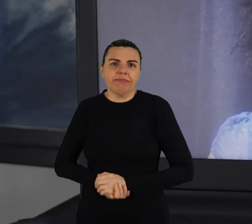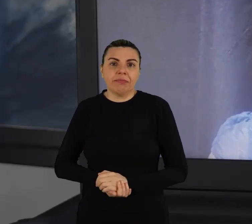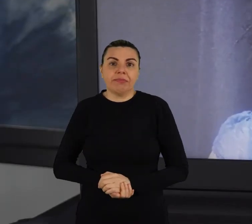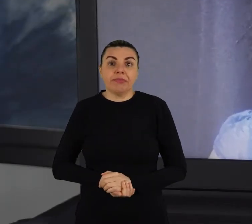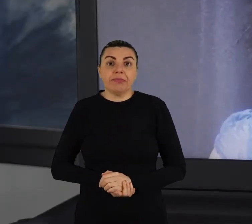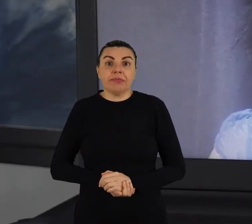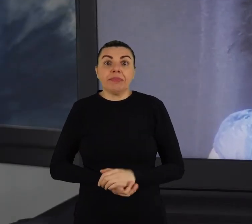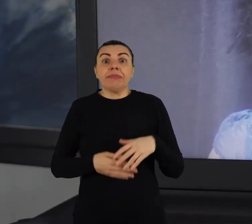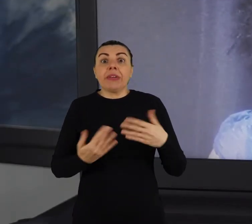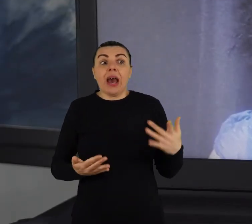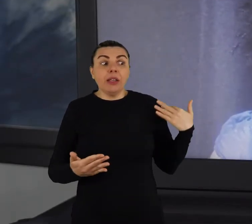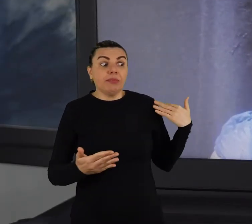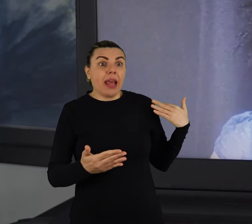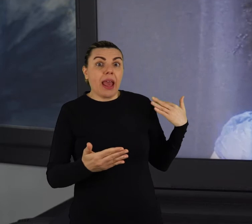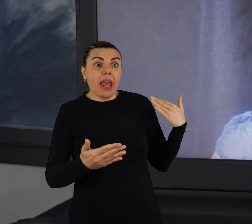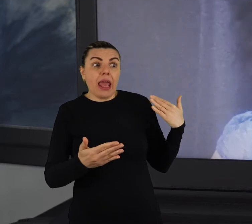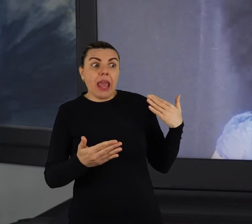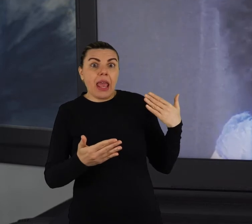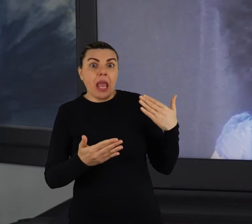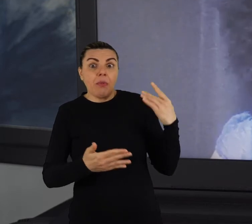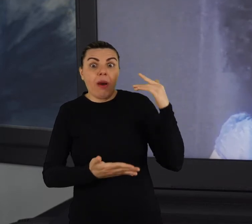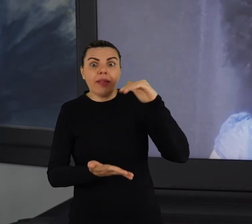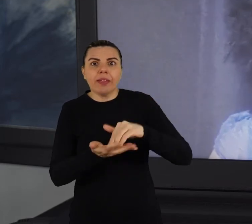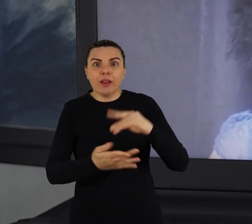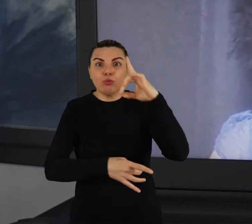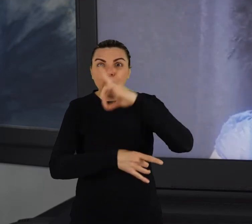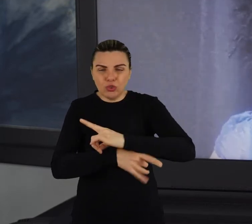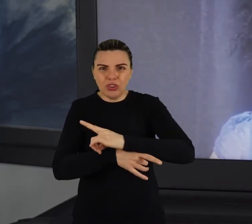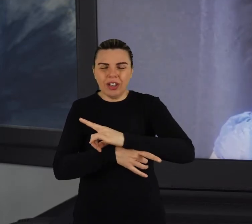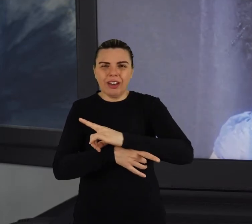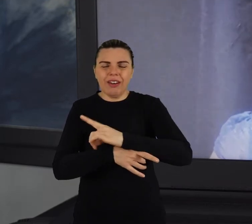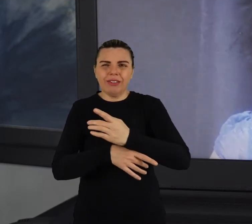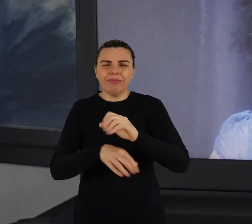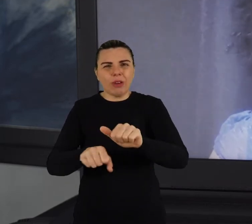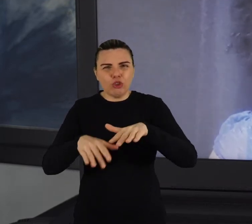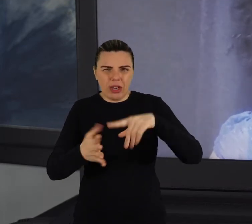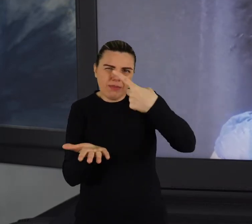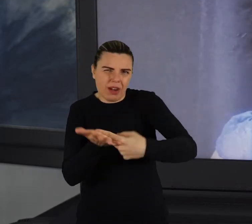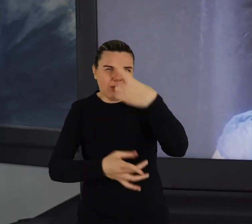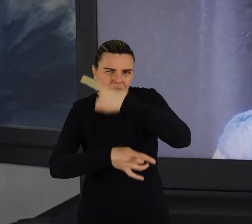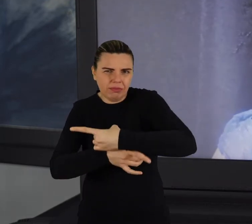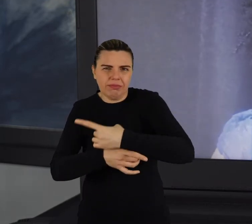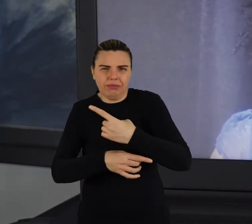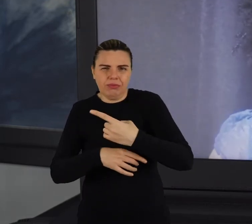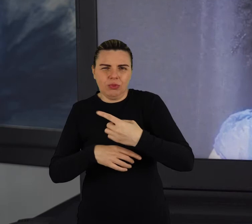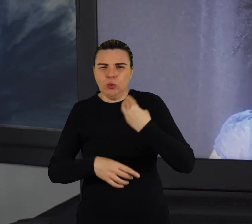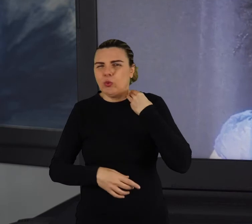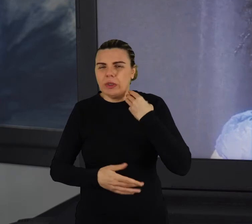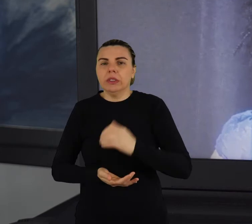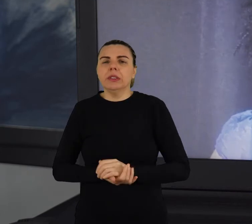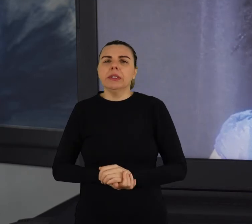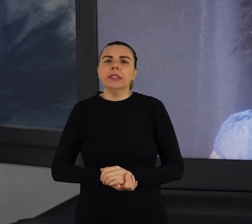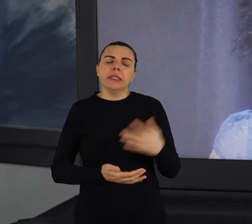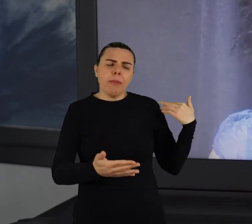Durante esse processo, até que a nossa audiência chegasse, eu